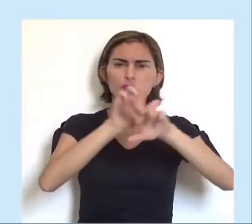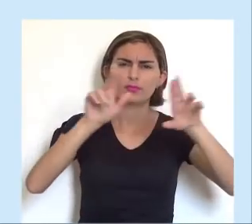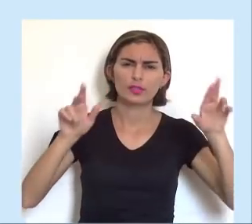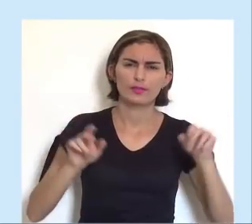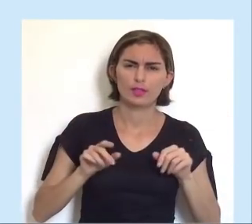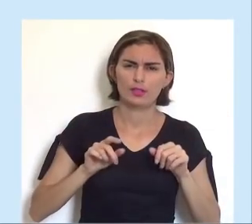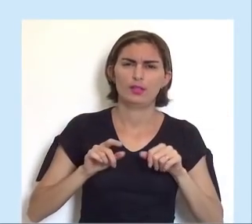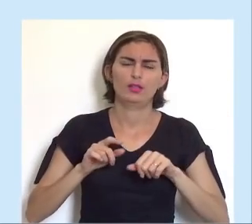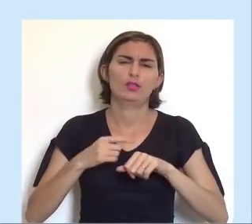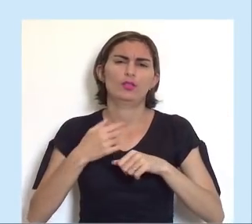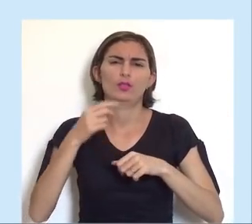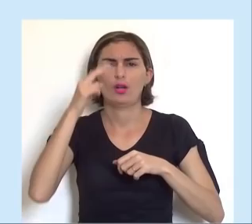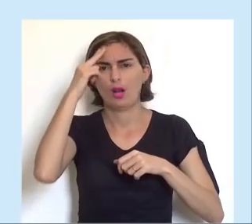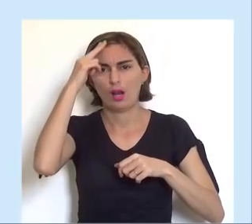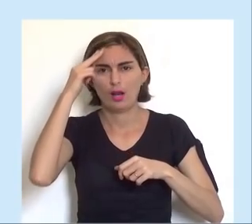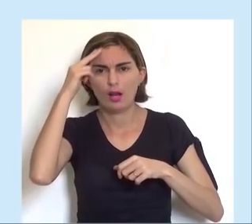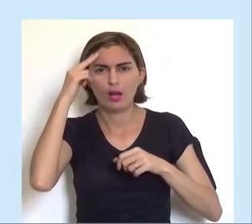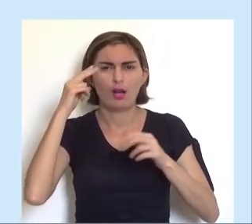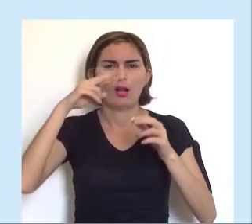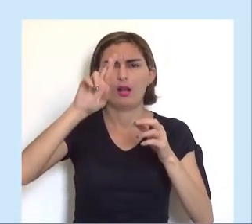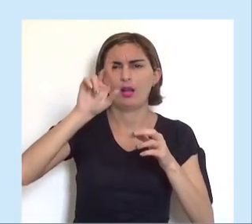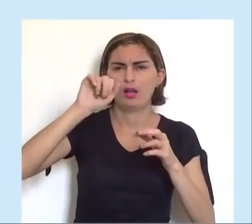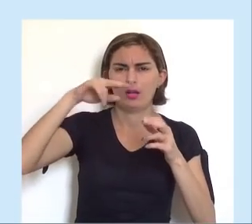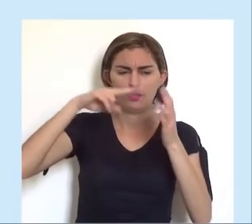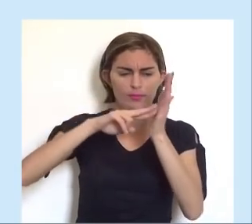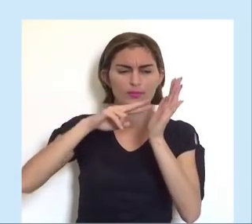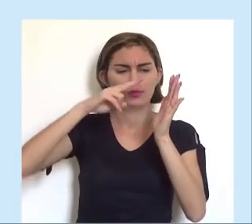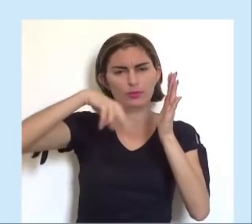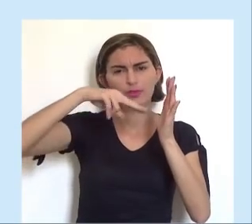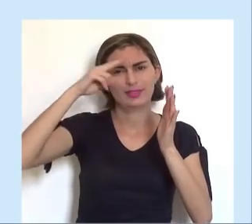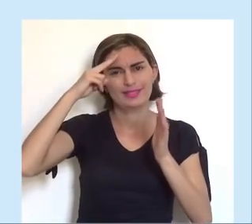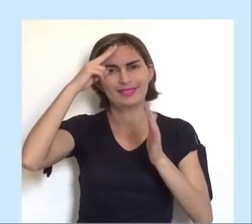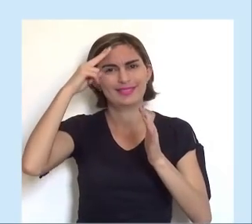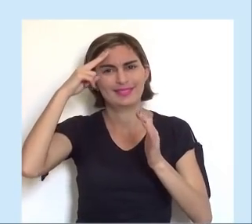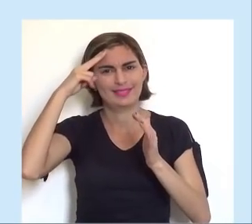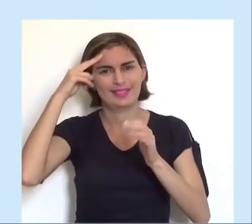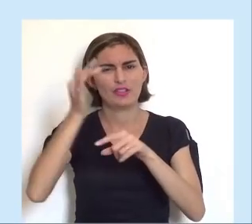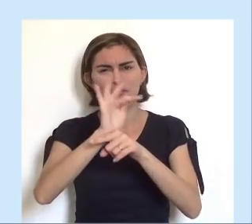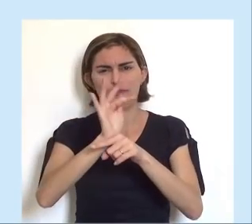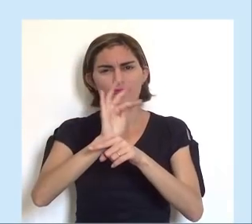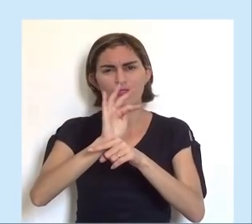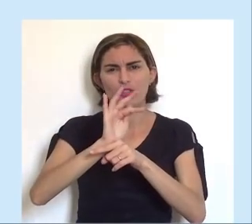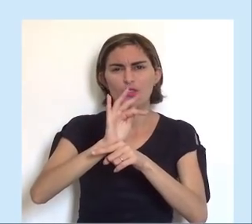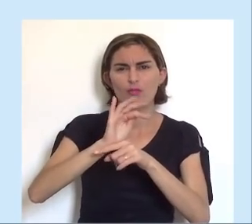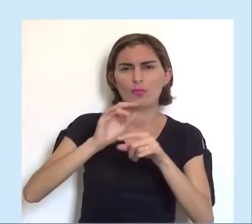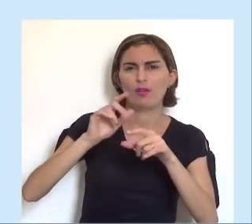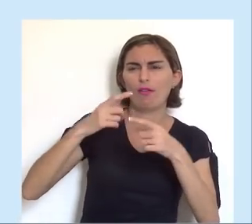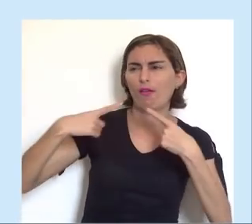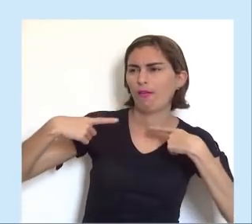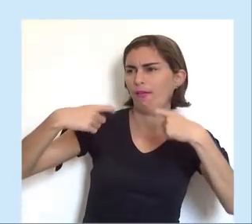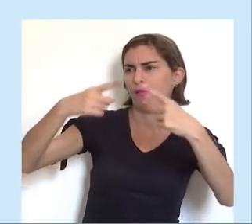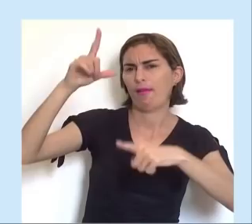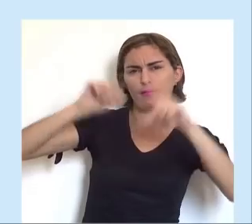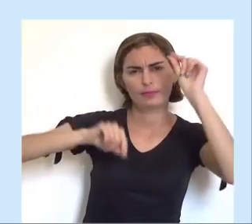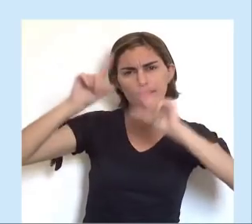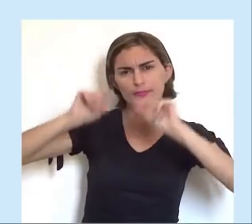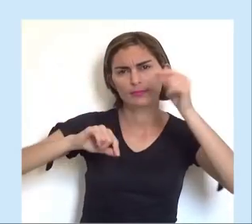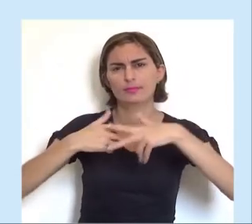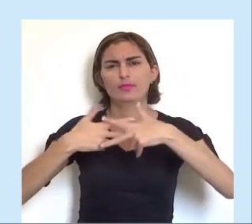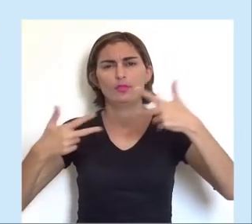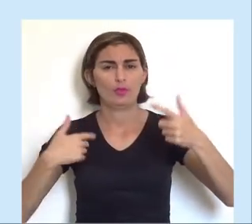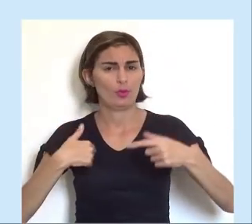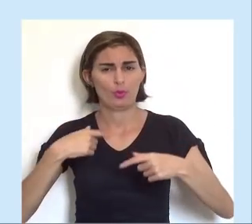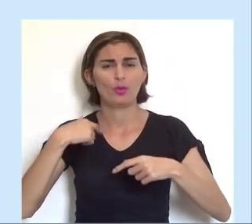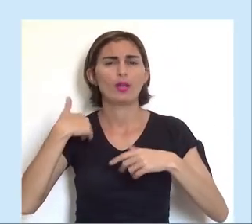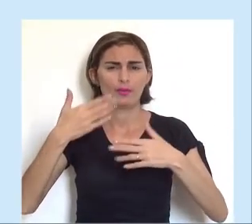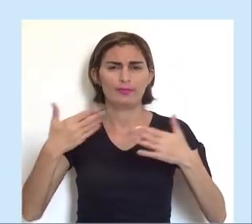que eu li Harry Potter, na época que eu assisti a Star Wars, o que não é tão distante assim, porque eu ainda faço